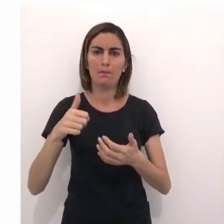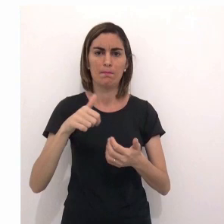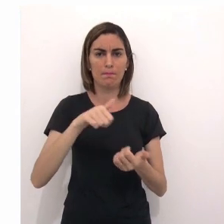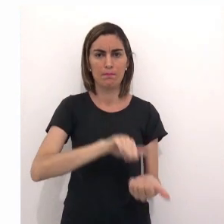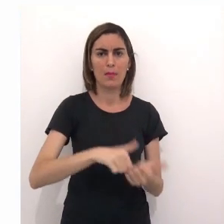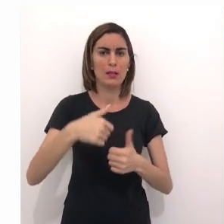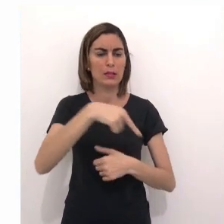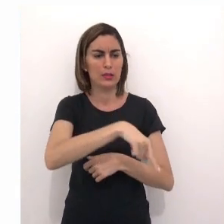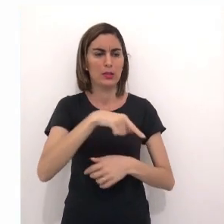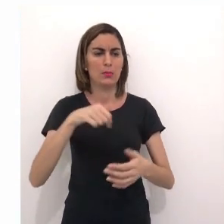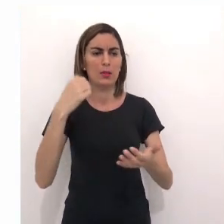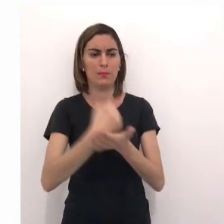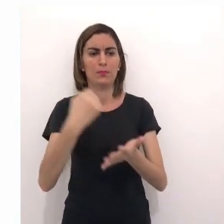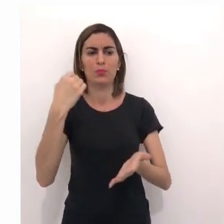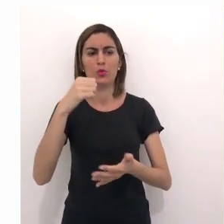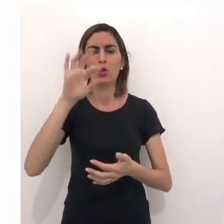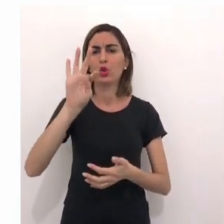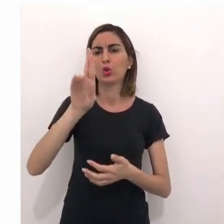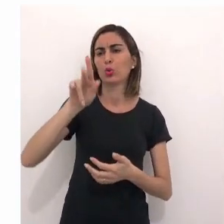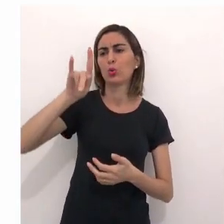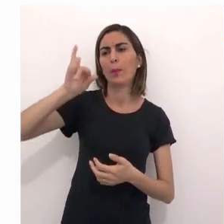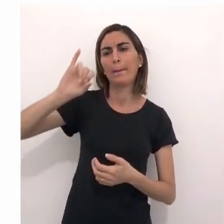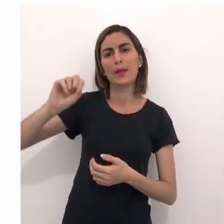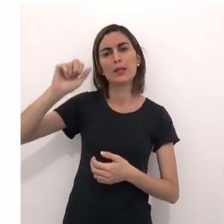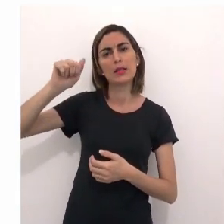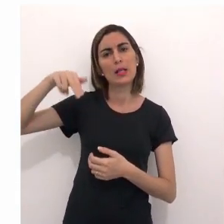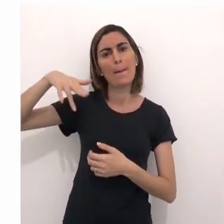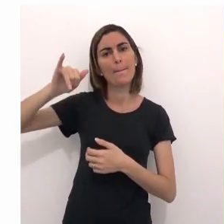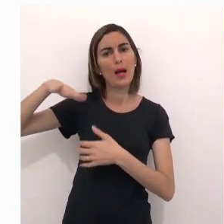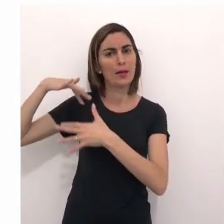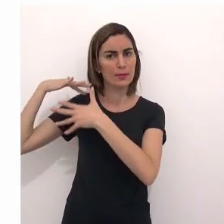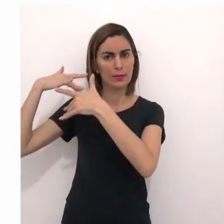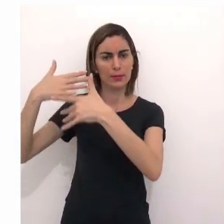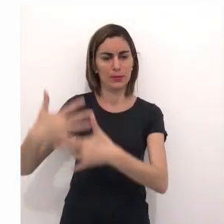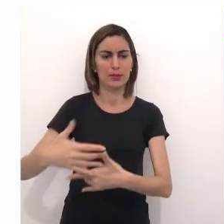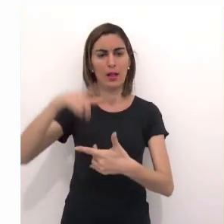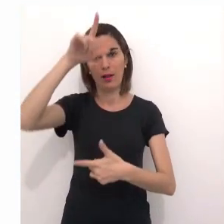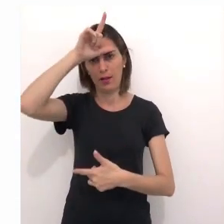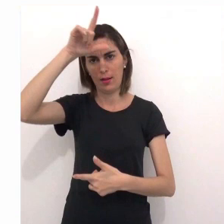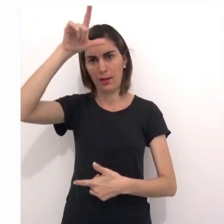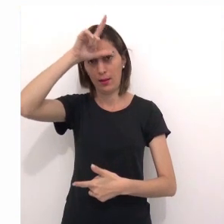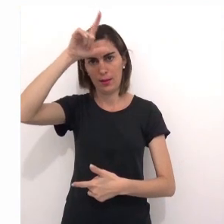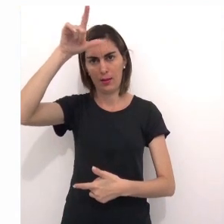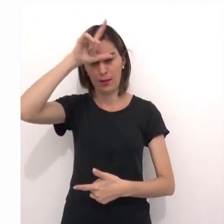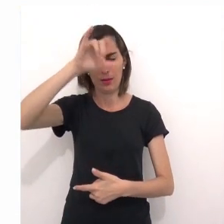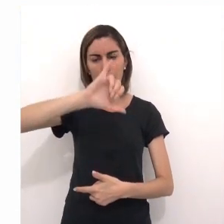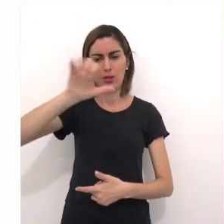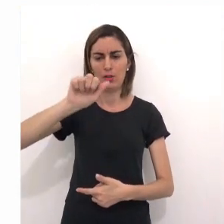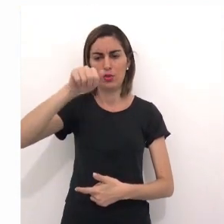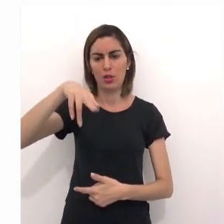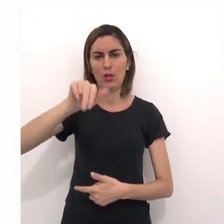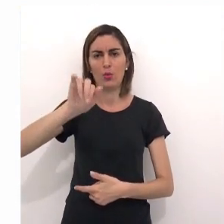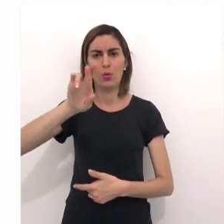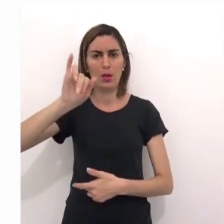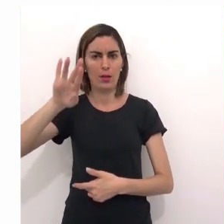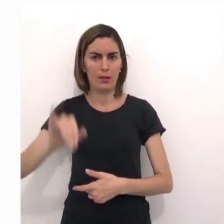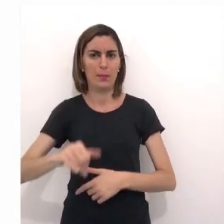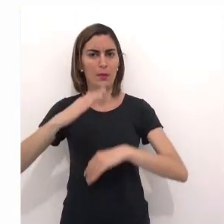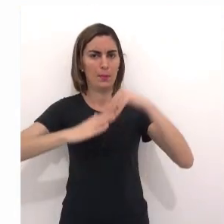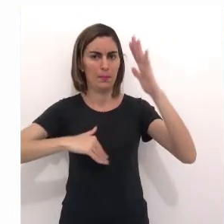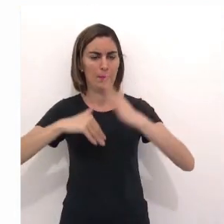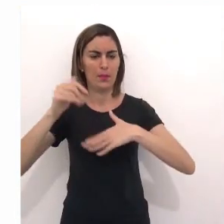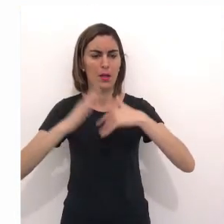dos Tupinambás. Esse líder do Jaguaripe foi um exemplo prático de